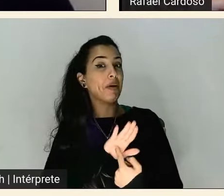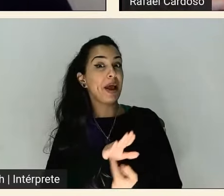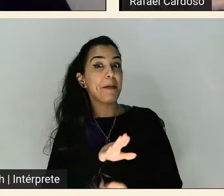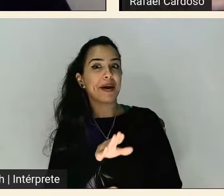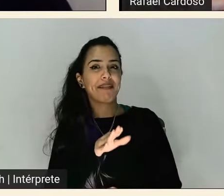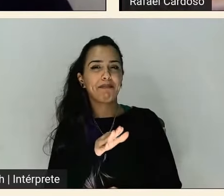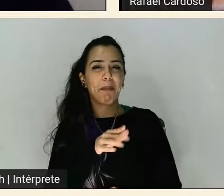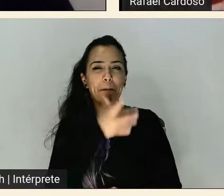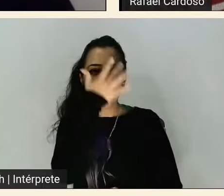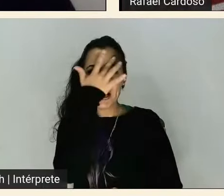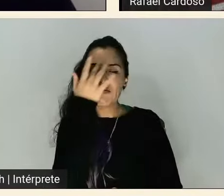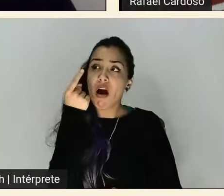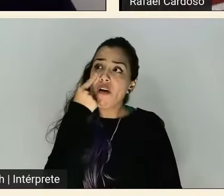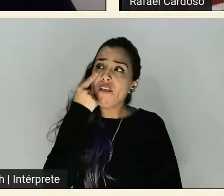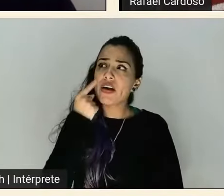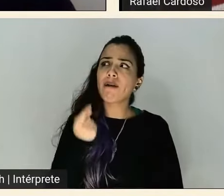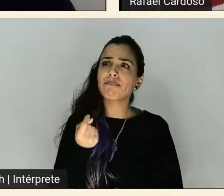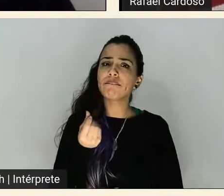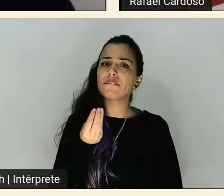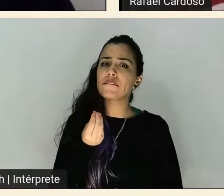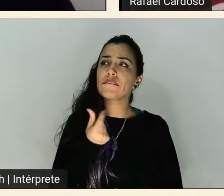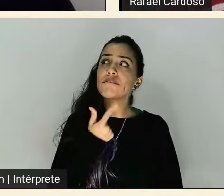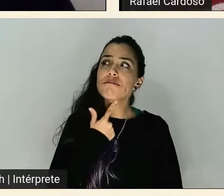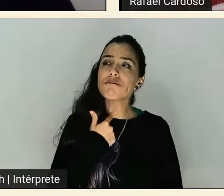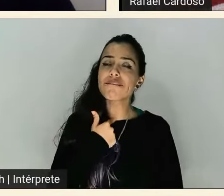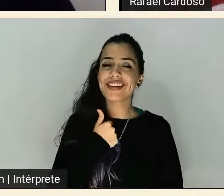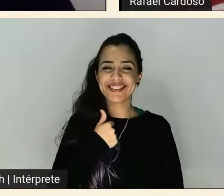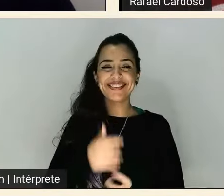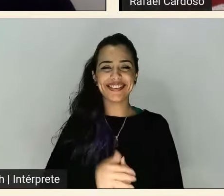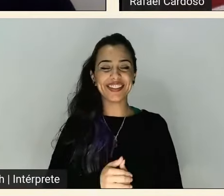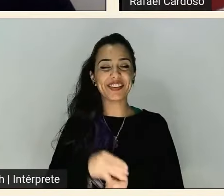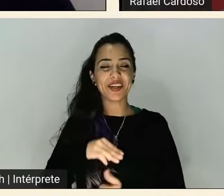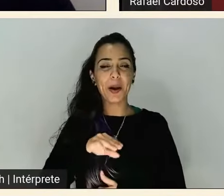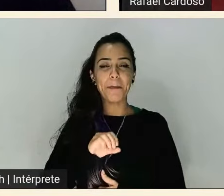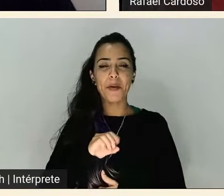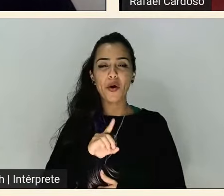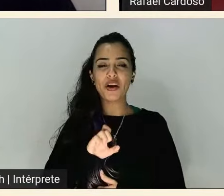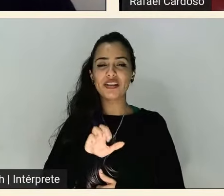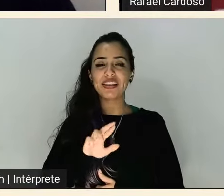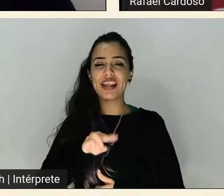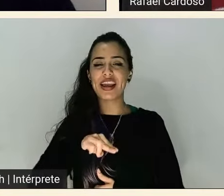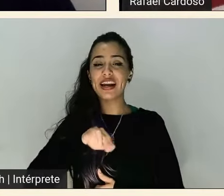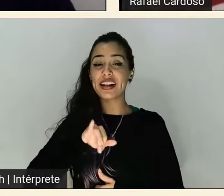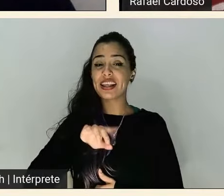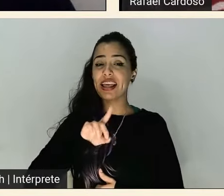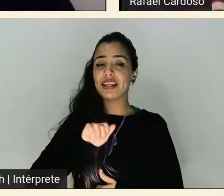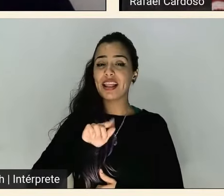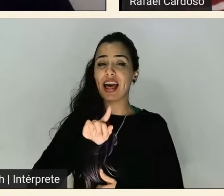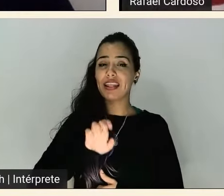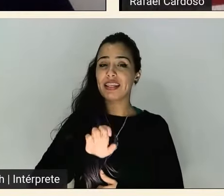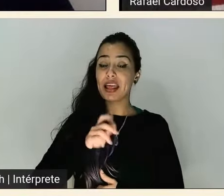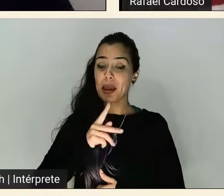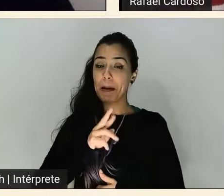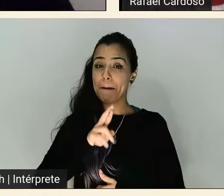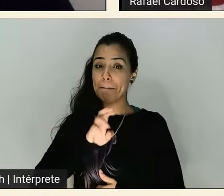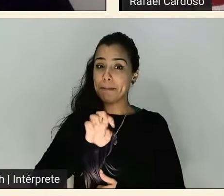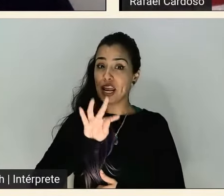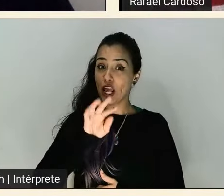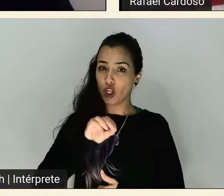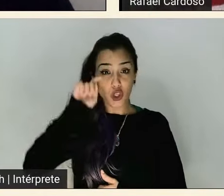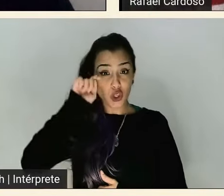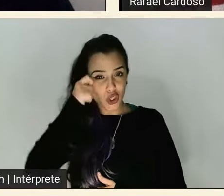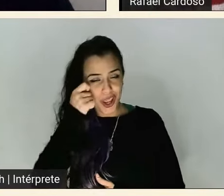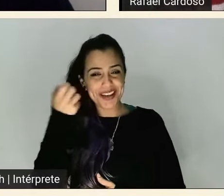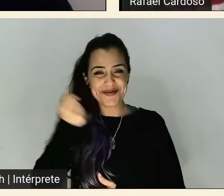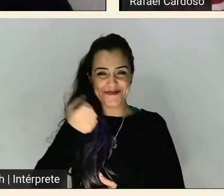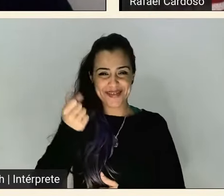vontade. Modernidade em preto e branco, tomara que chegue logo por aqui. Rafael é membro colaborador do